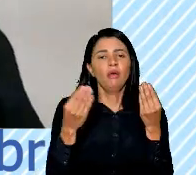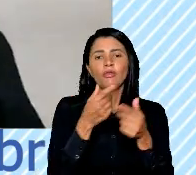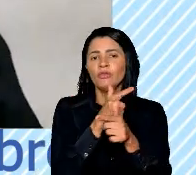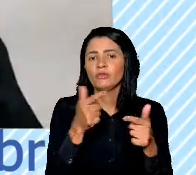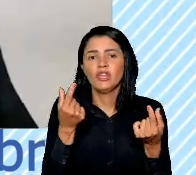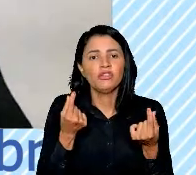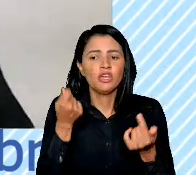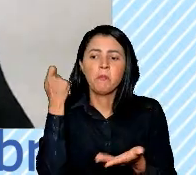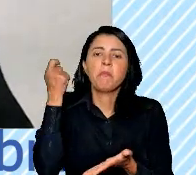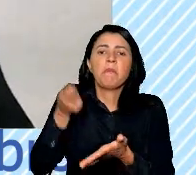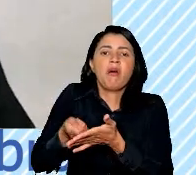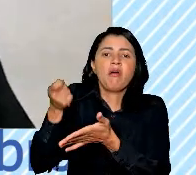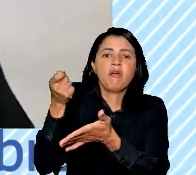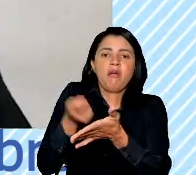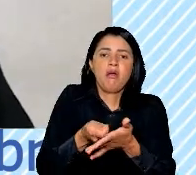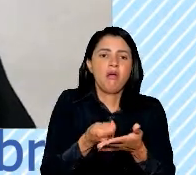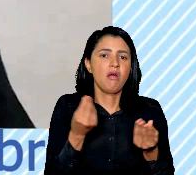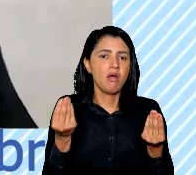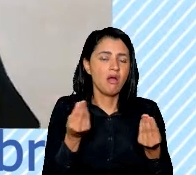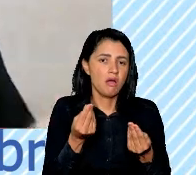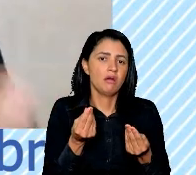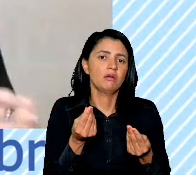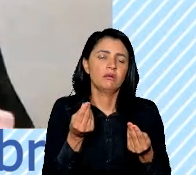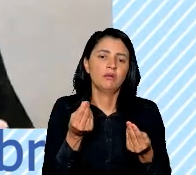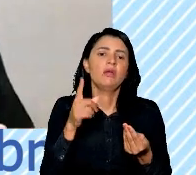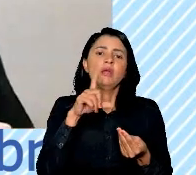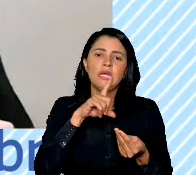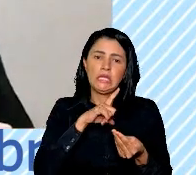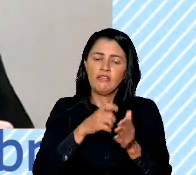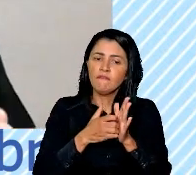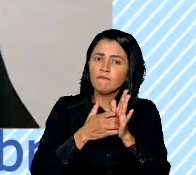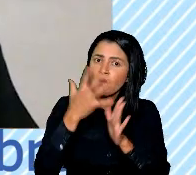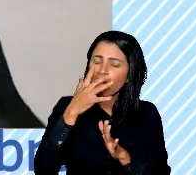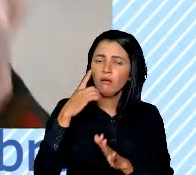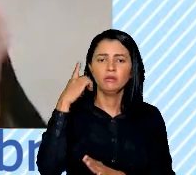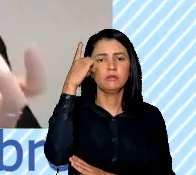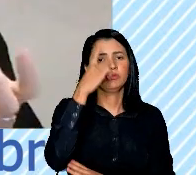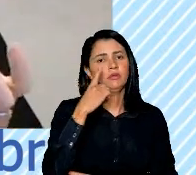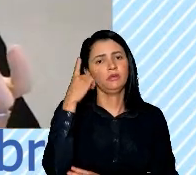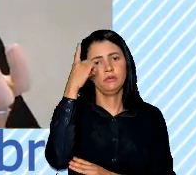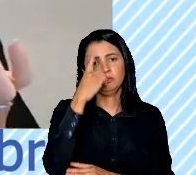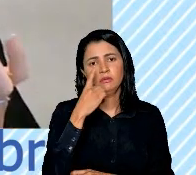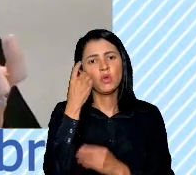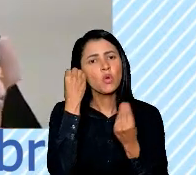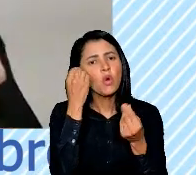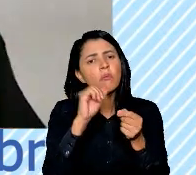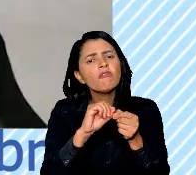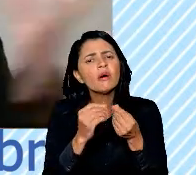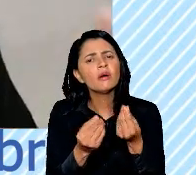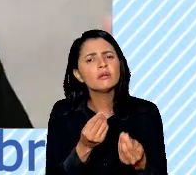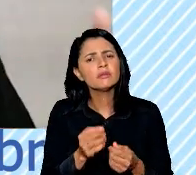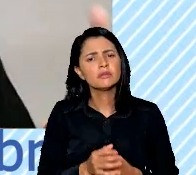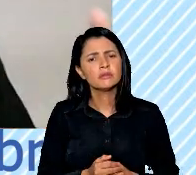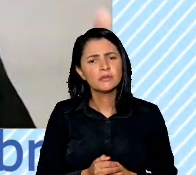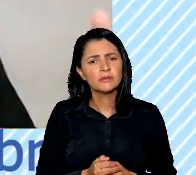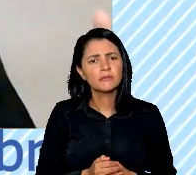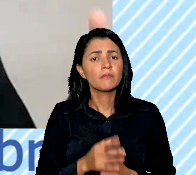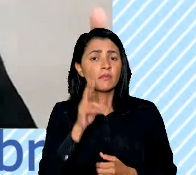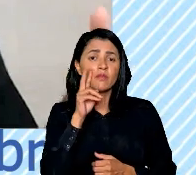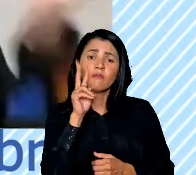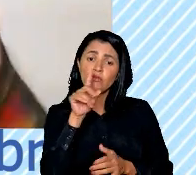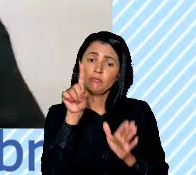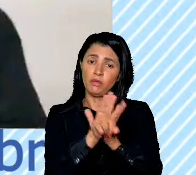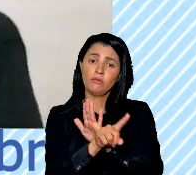para pagar uma Câmara de Deputados que tenha 1 milhão de deputados. Como fazer? Eu deixo isso como